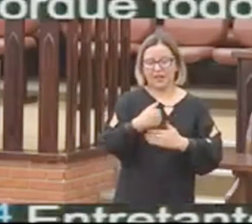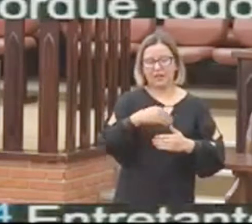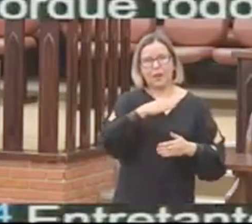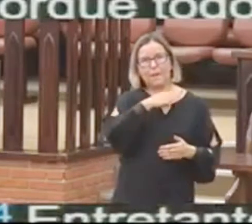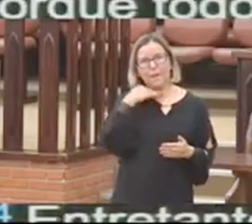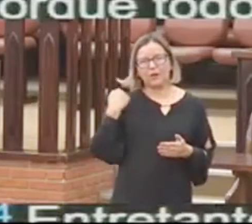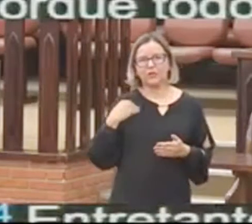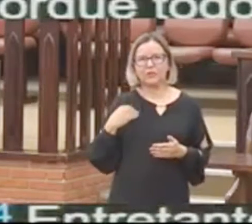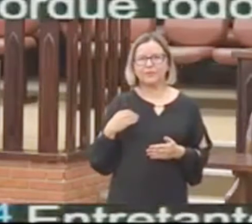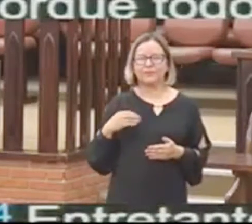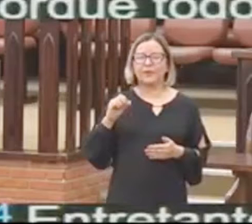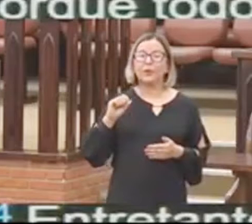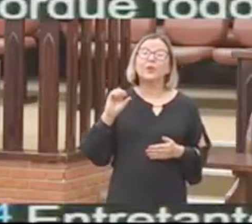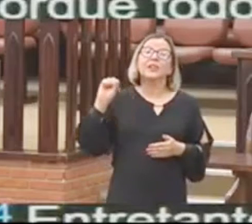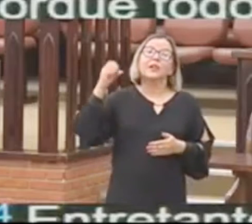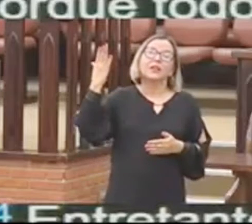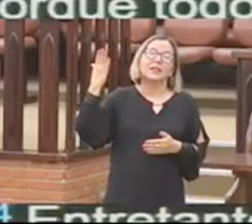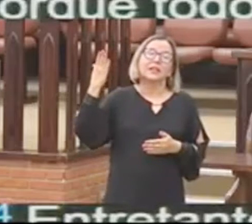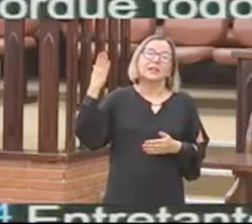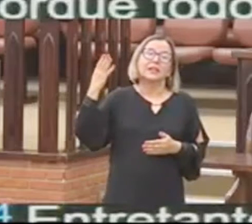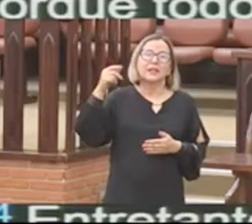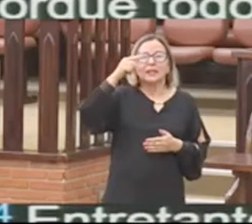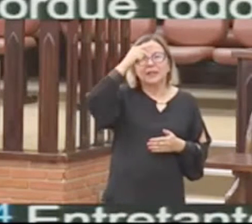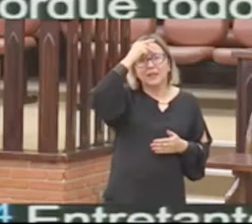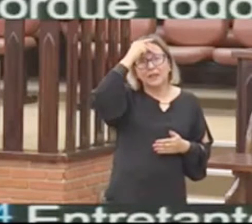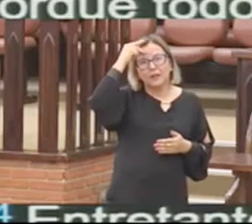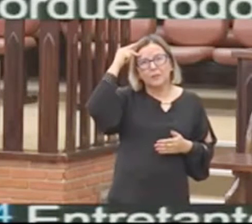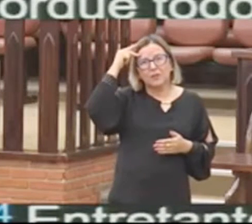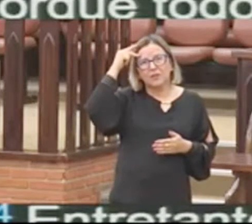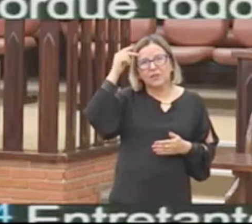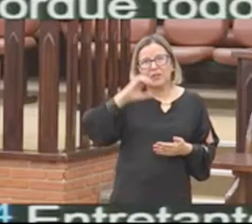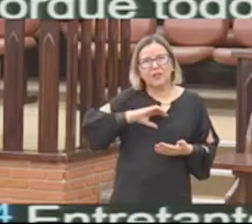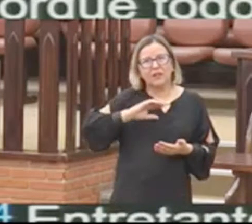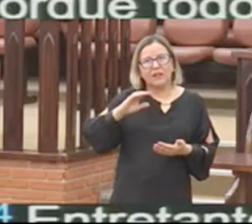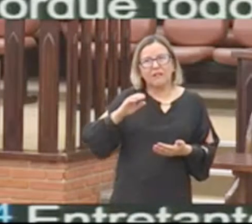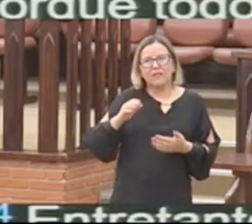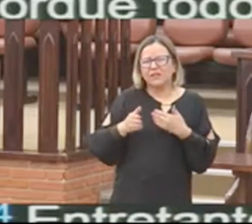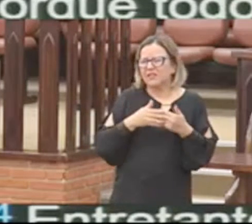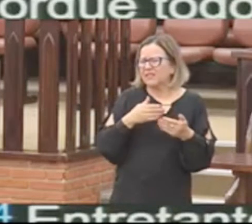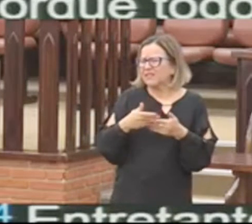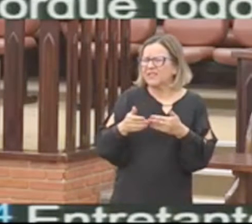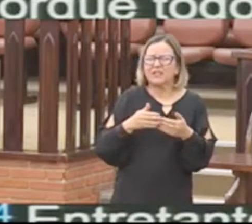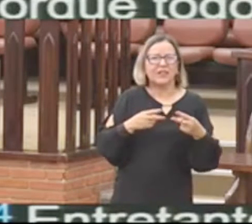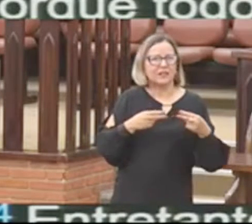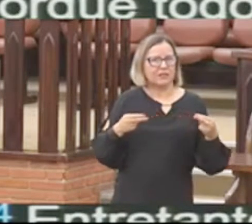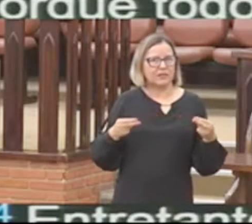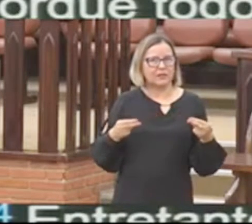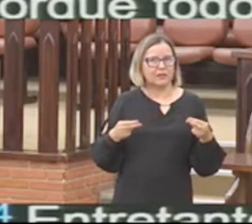O ser humano, ele confia em tudo, menos na palavra de Deus.